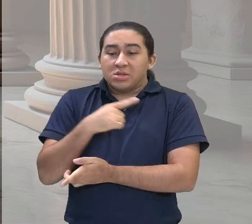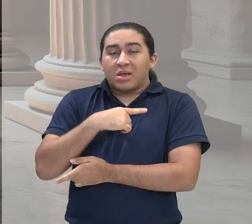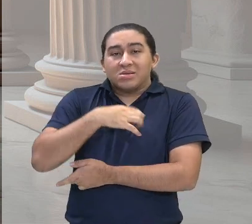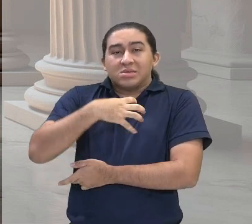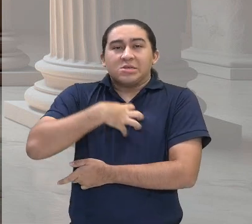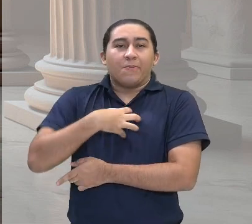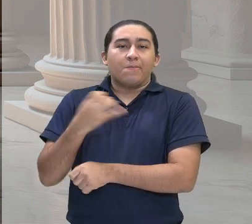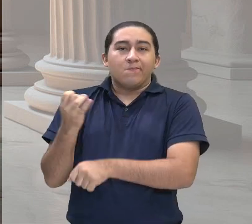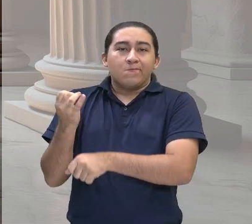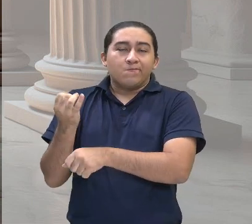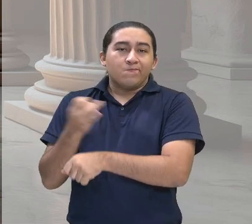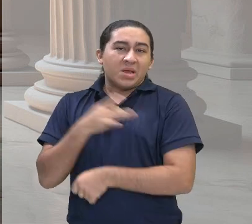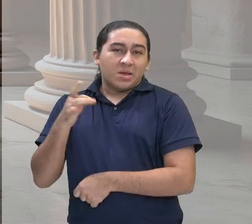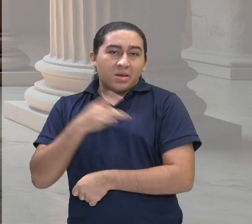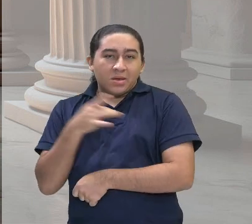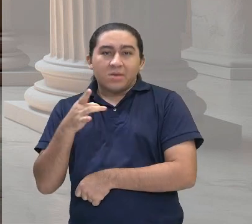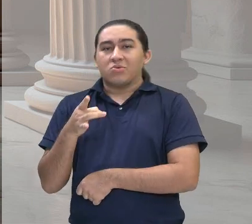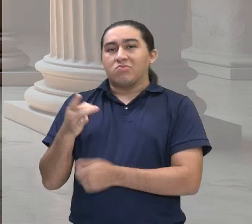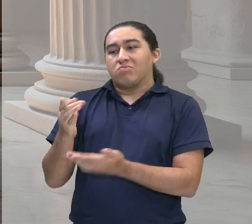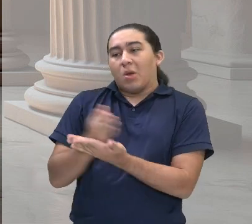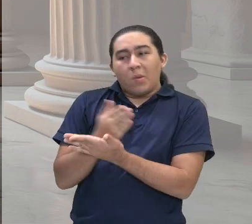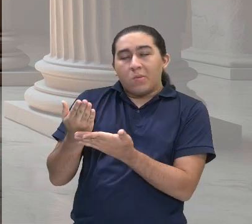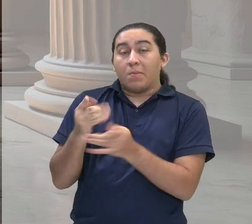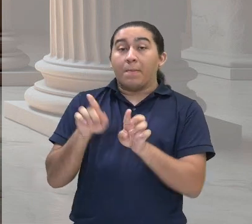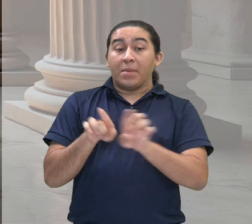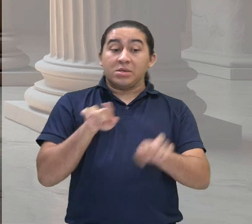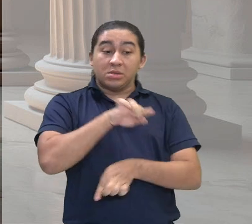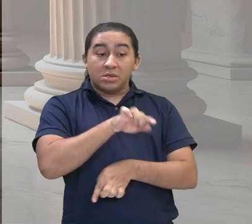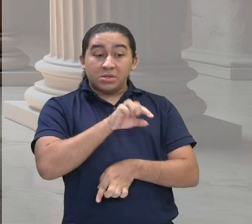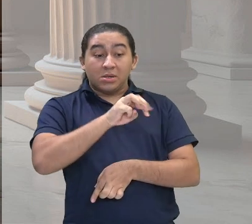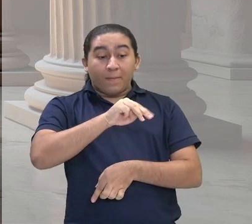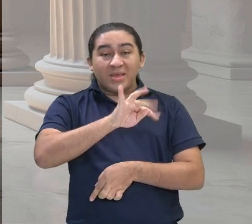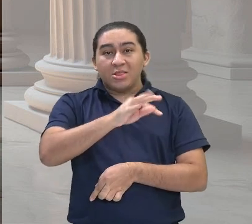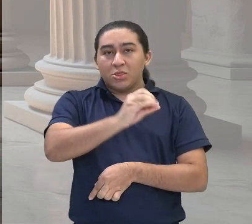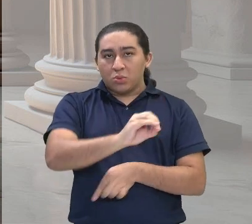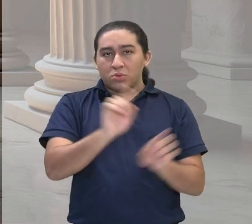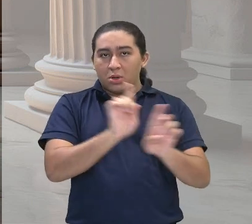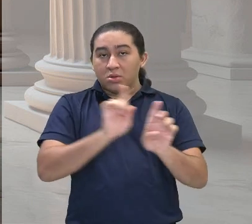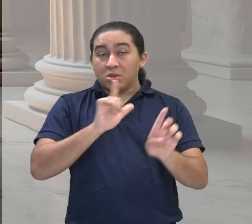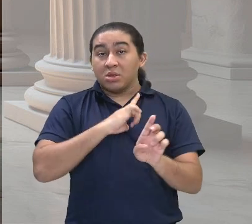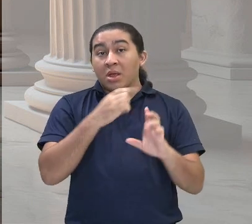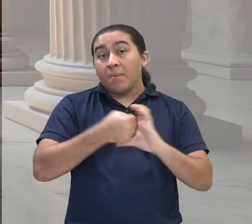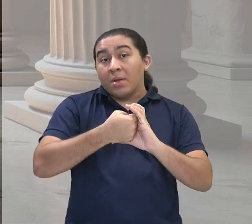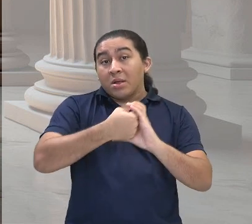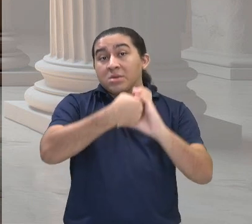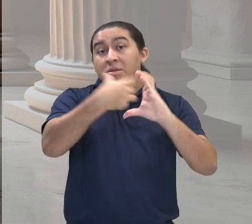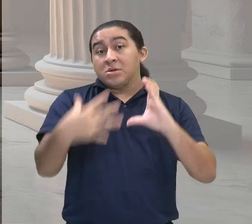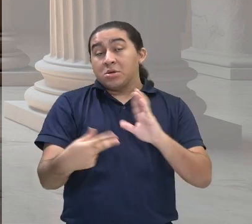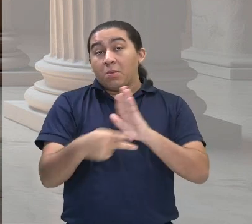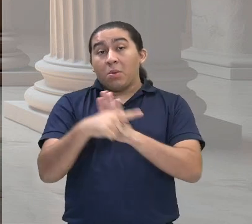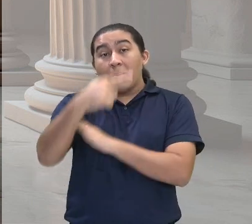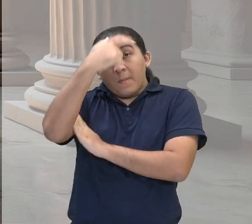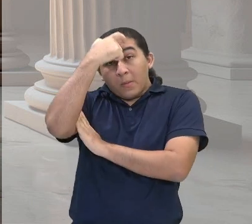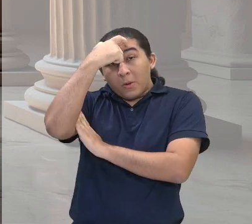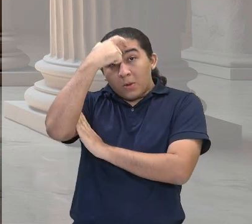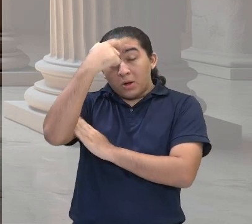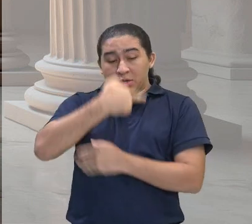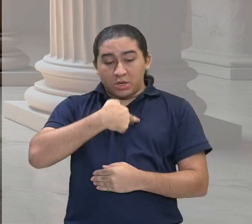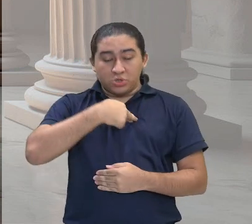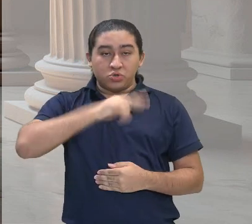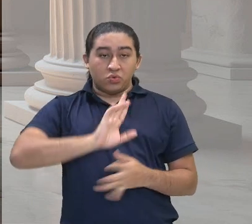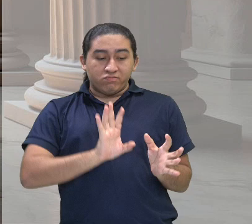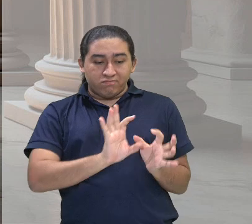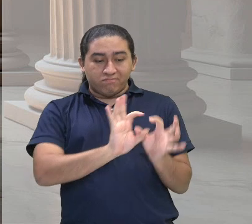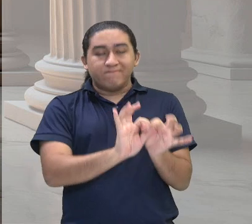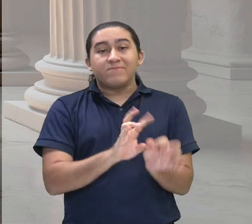colocar medo na criança, mas o mito não. O mito, ele tem uma carga moral e uma carga religiosa